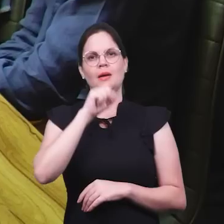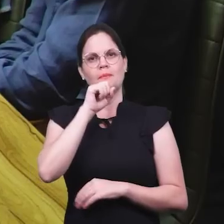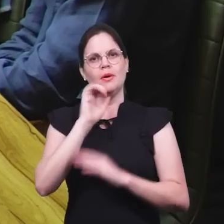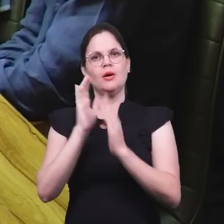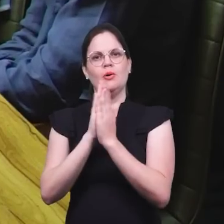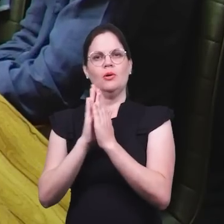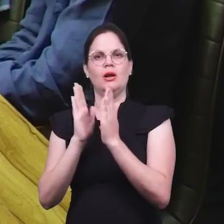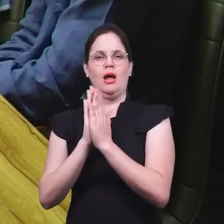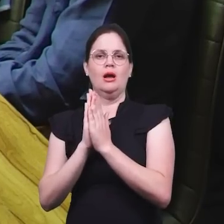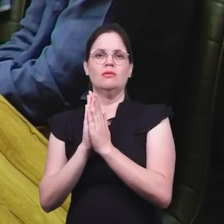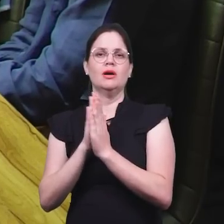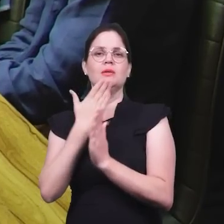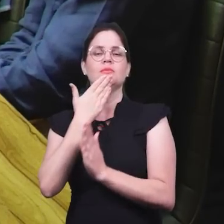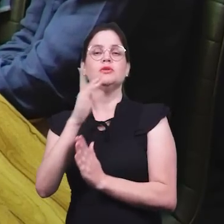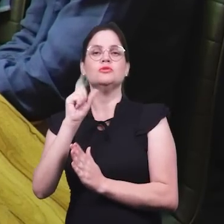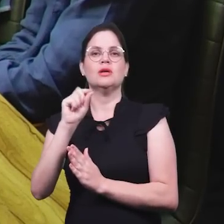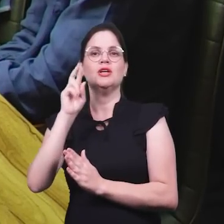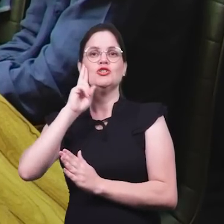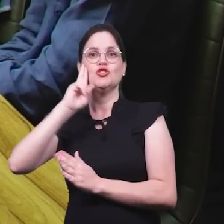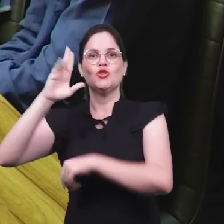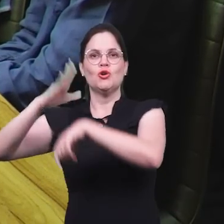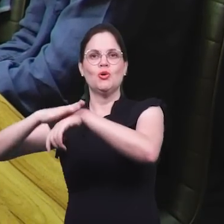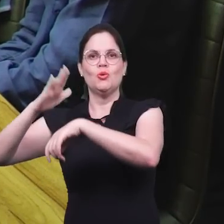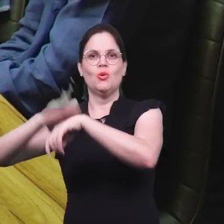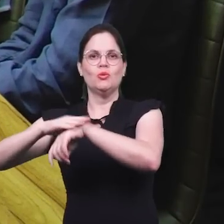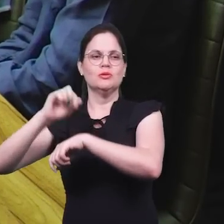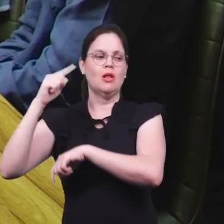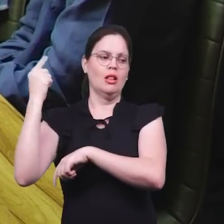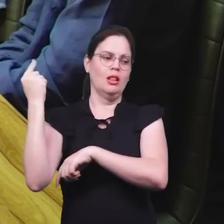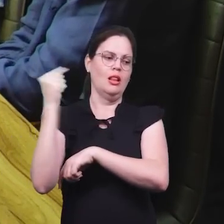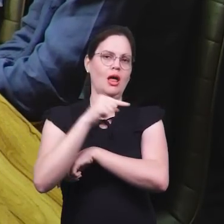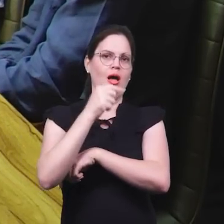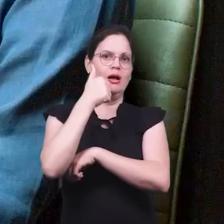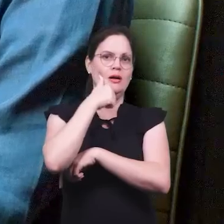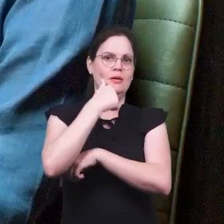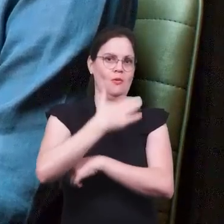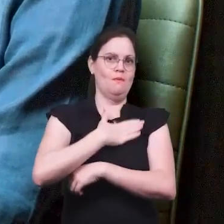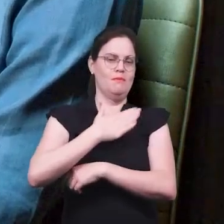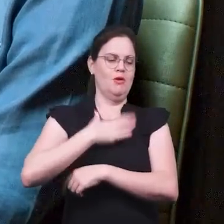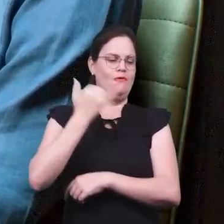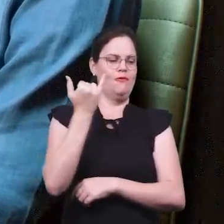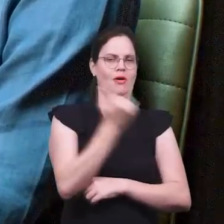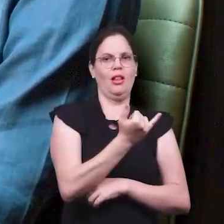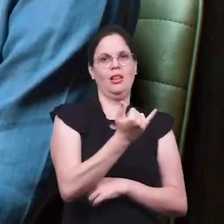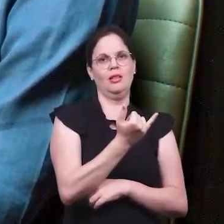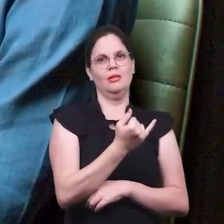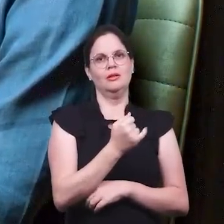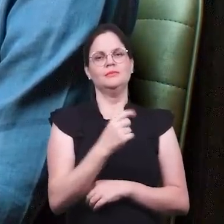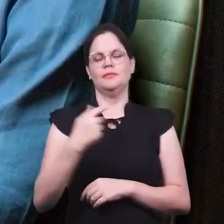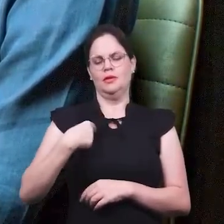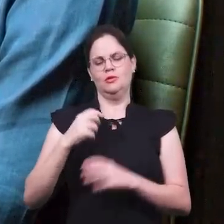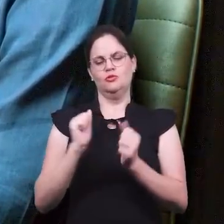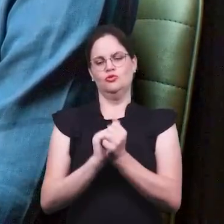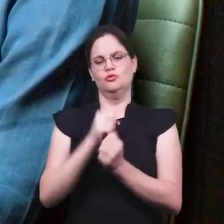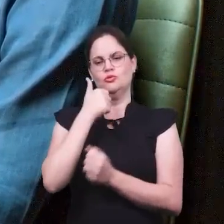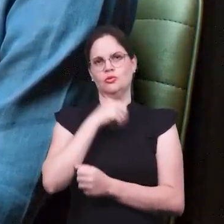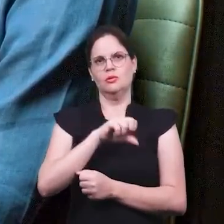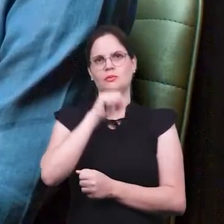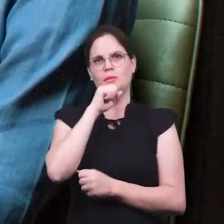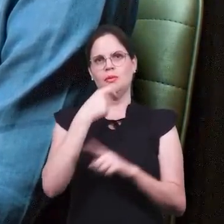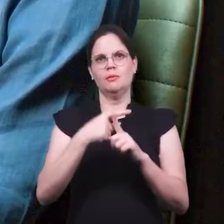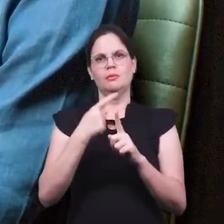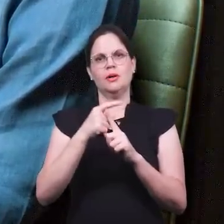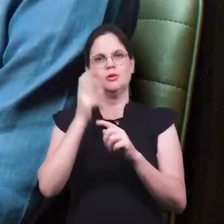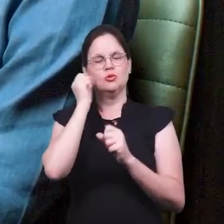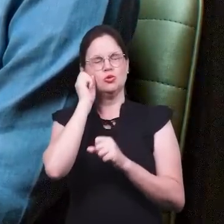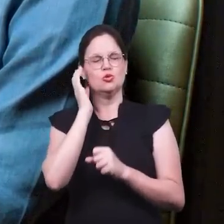me desse uma experiência, para que eu pudesse viver uma experiência com aquilo. E a gente foi orando, eu, minha mãe, por causa dos